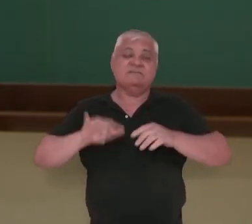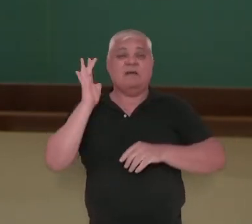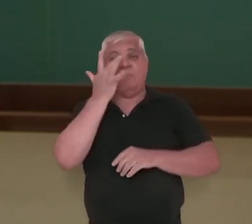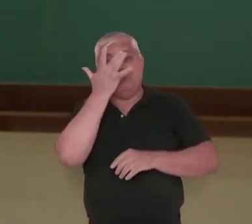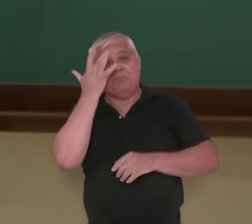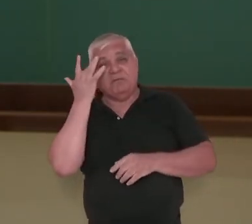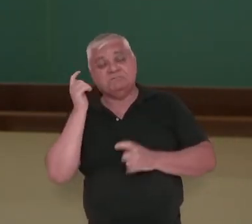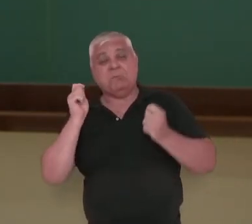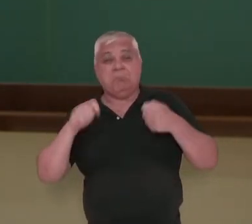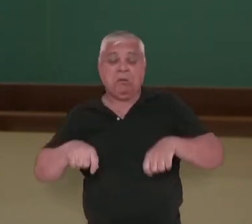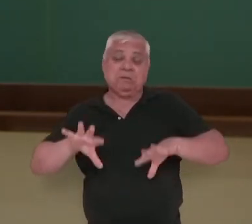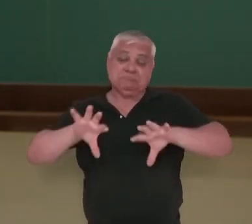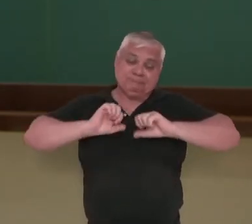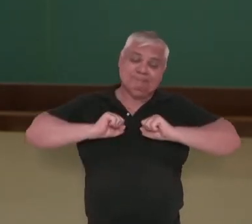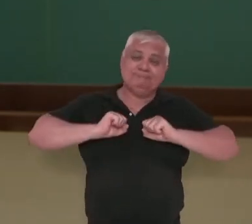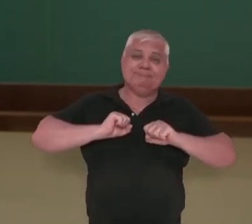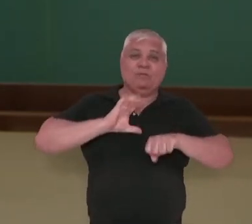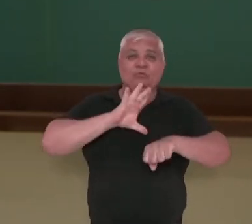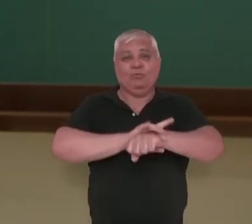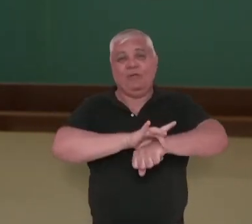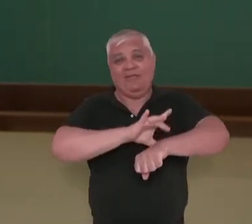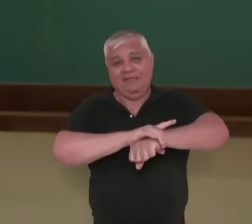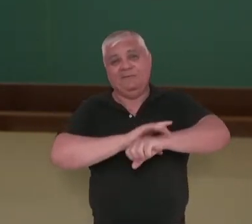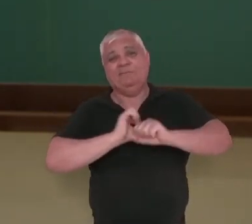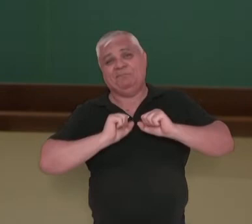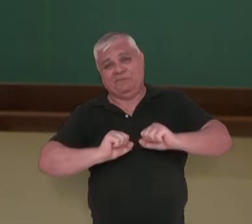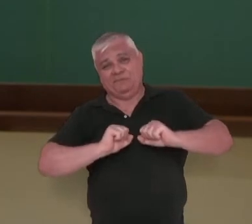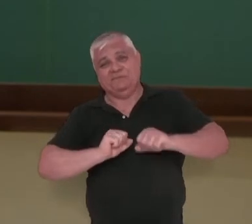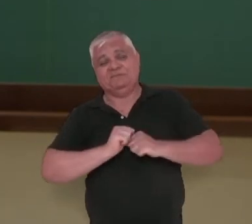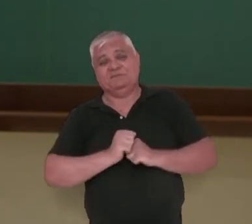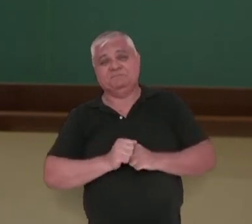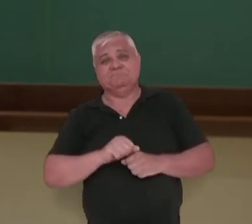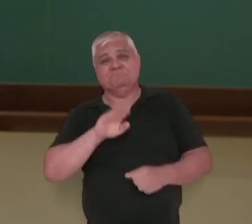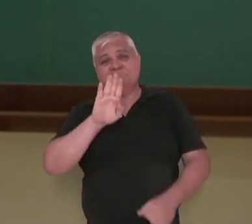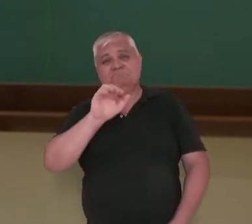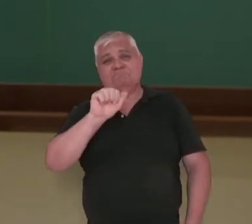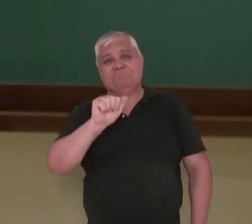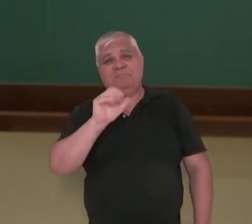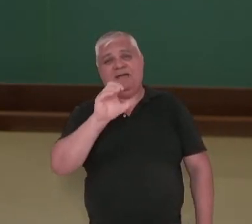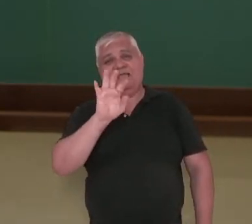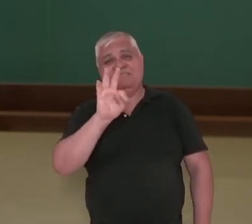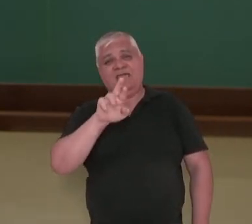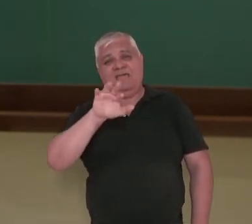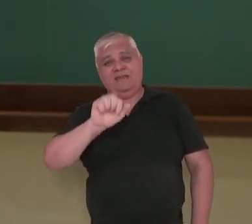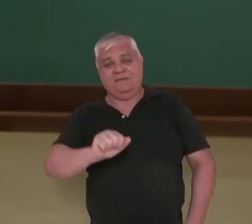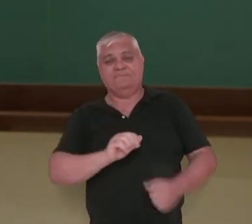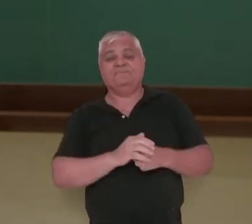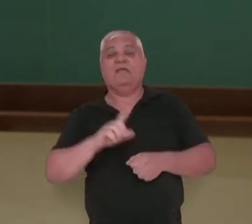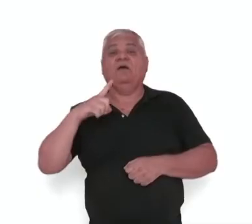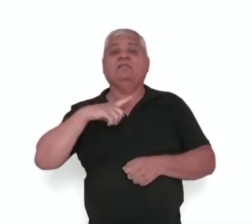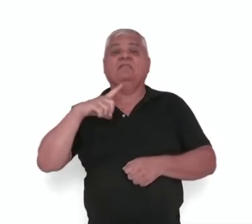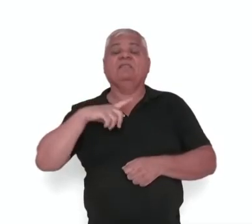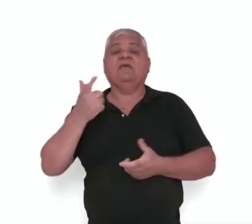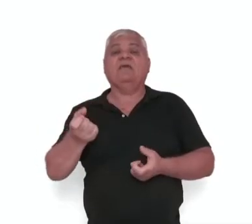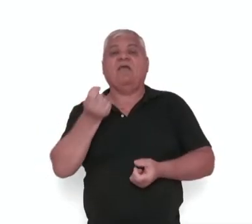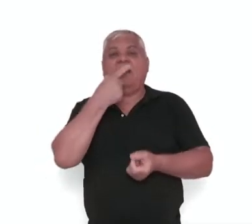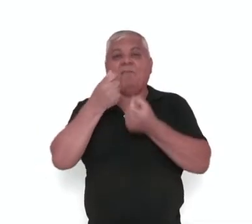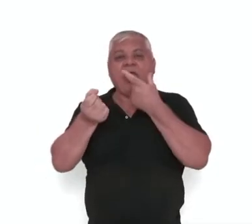outra acaba sendo cometida, né, por uma doença, por uma bacteriose, né? Aí existem os